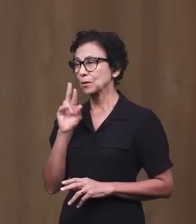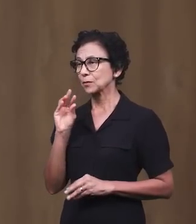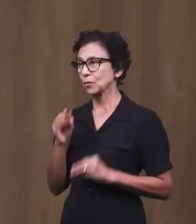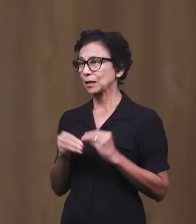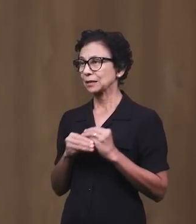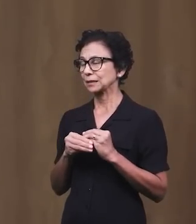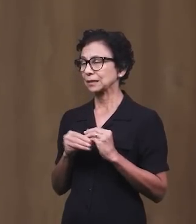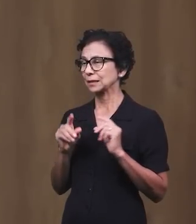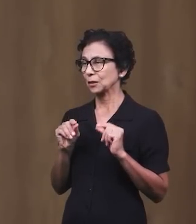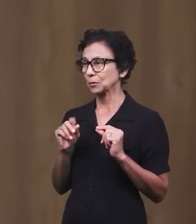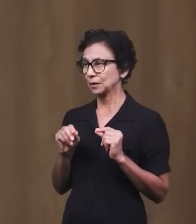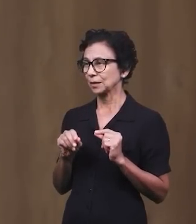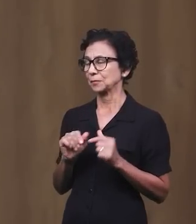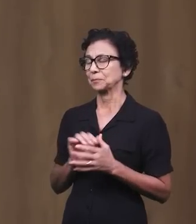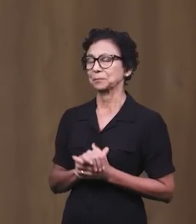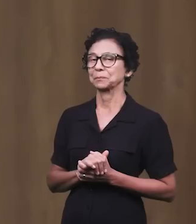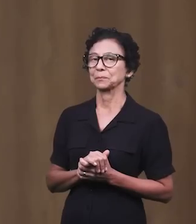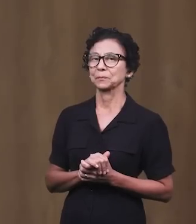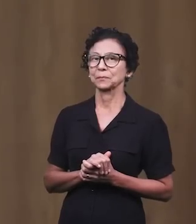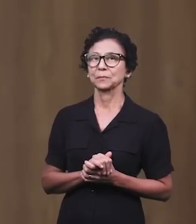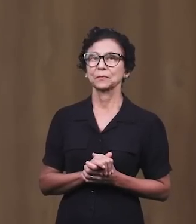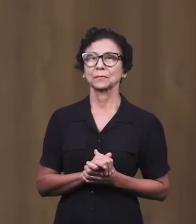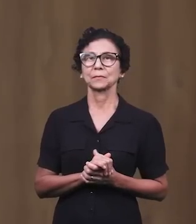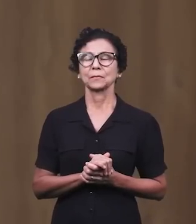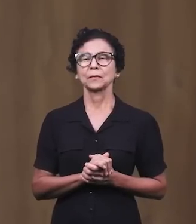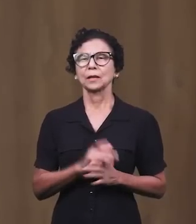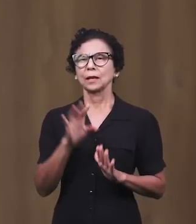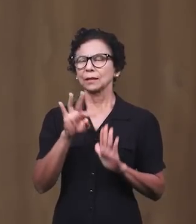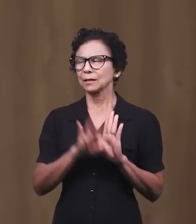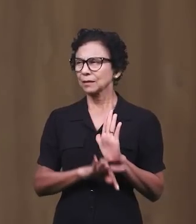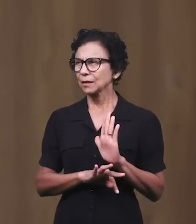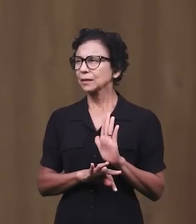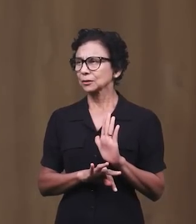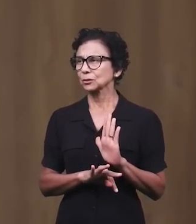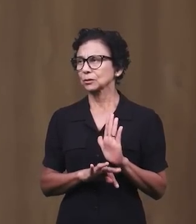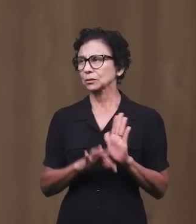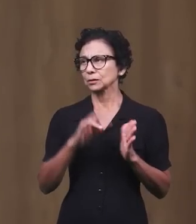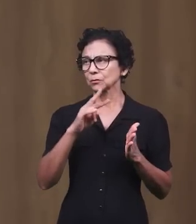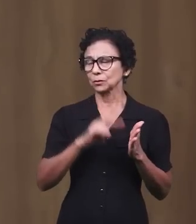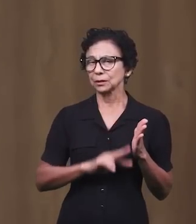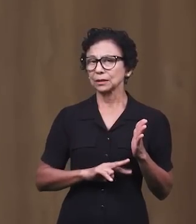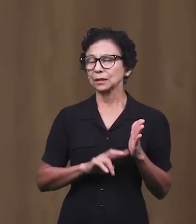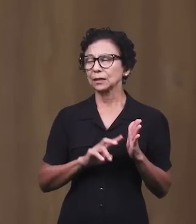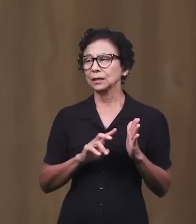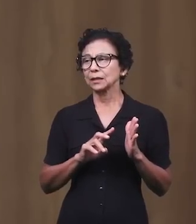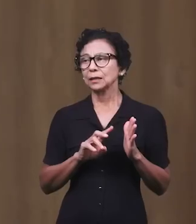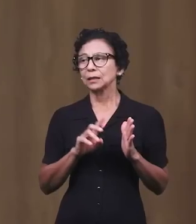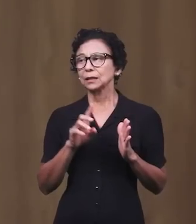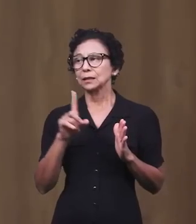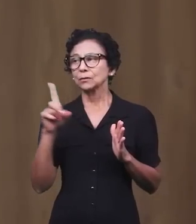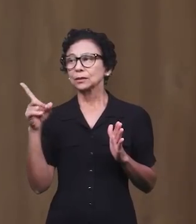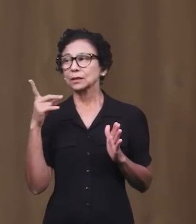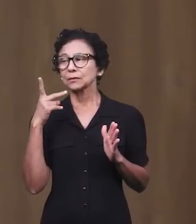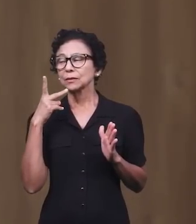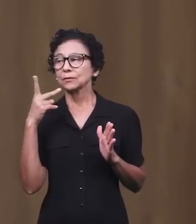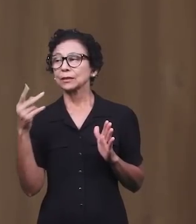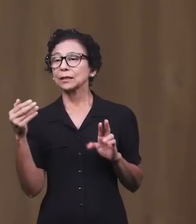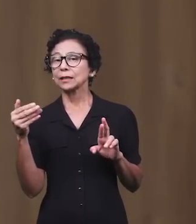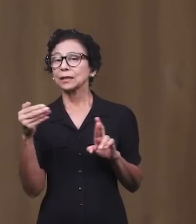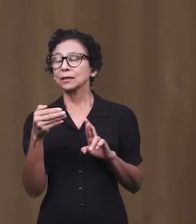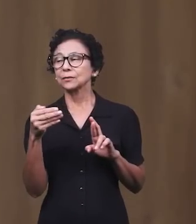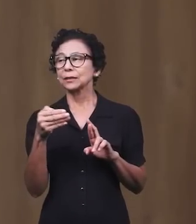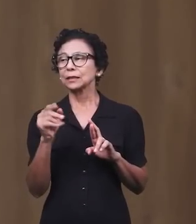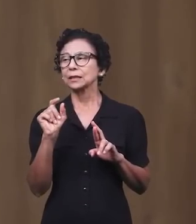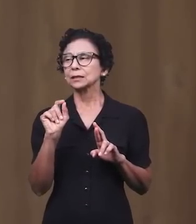aqui com vocês. Eu quero ler alguns textos e que vocês me indiquem aqui qual